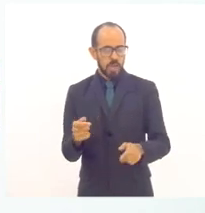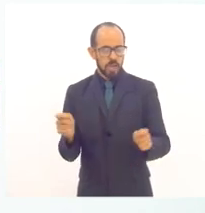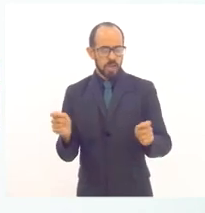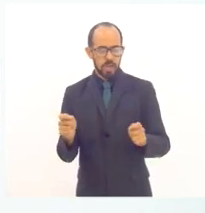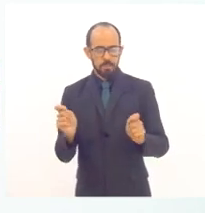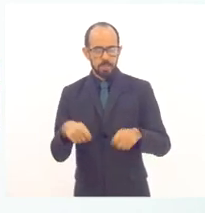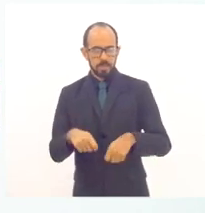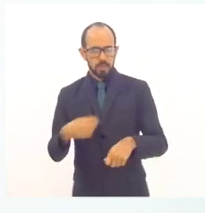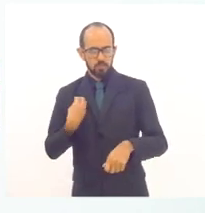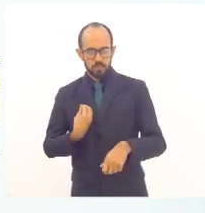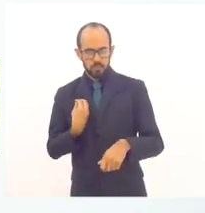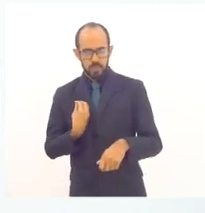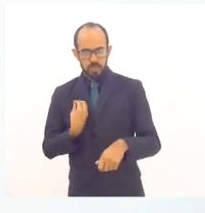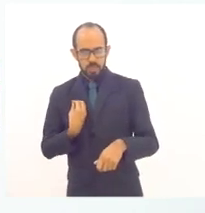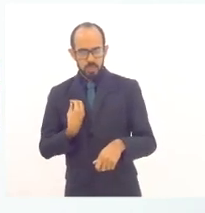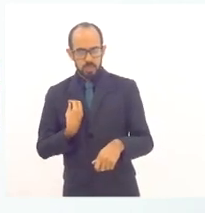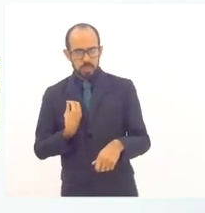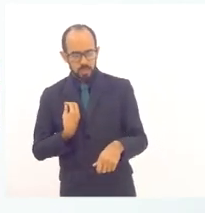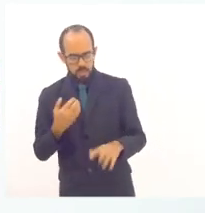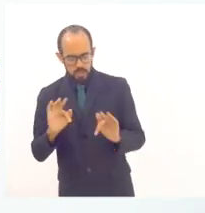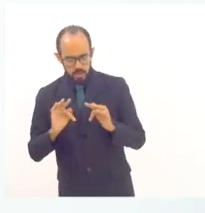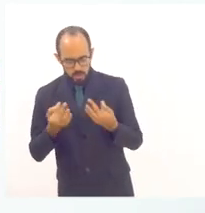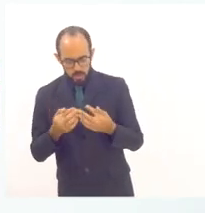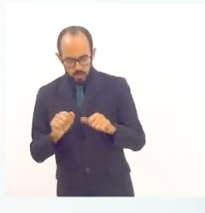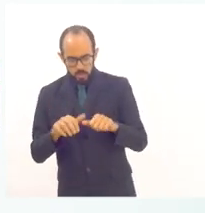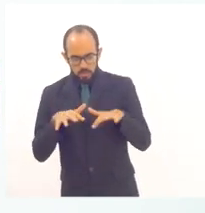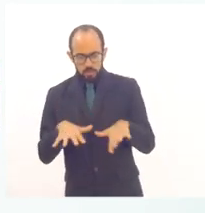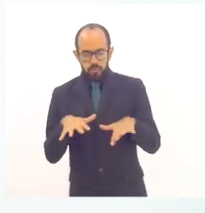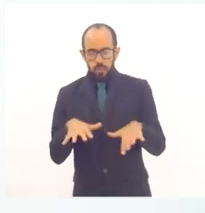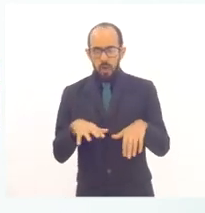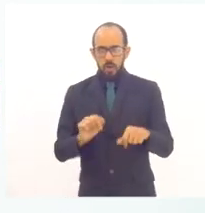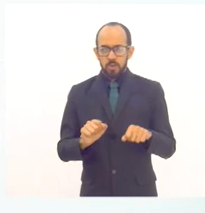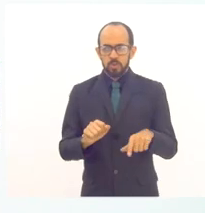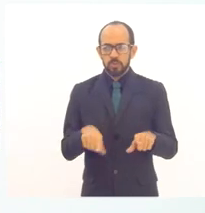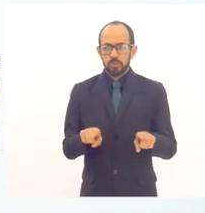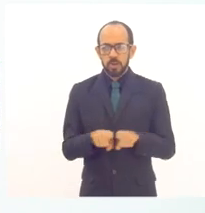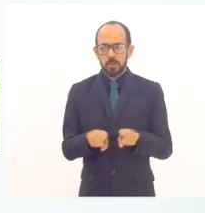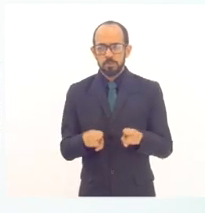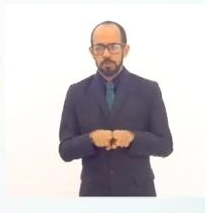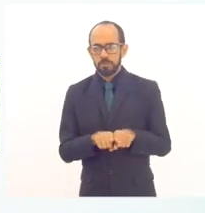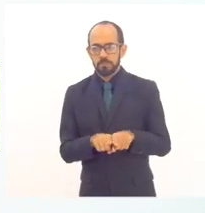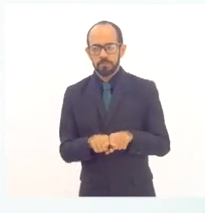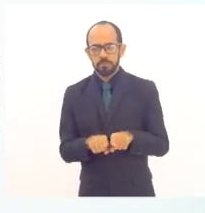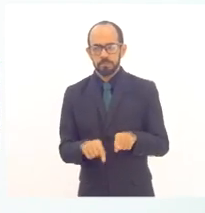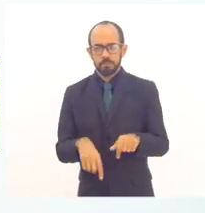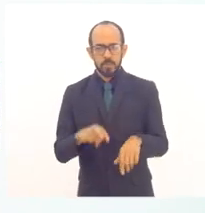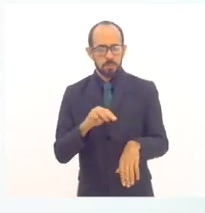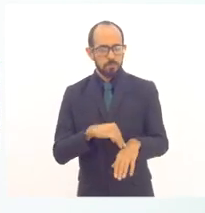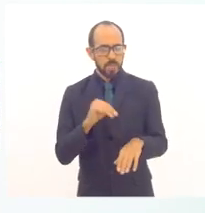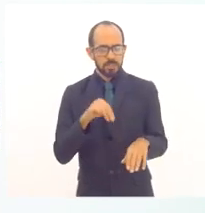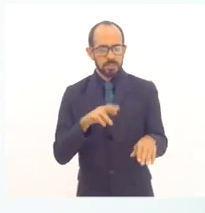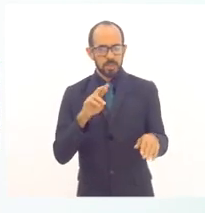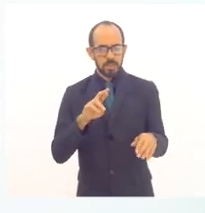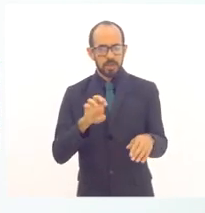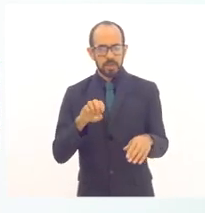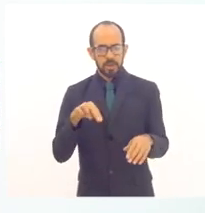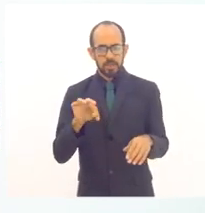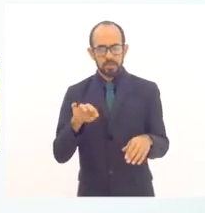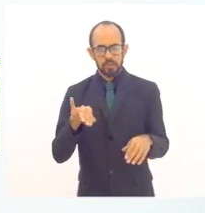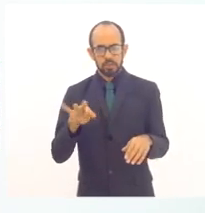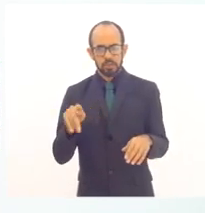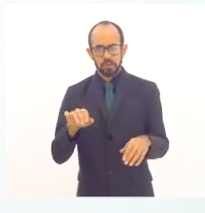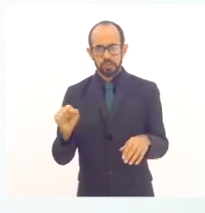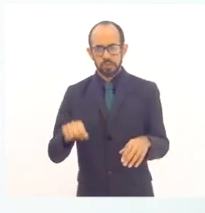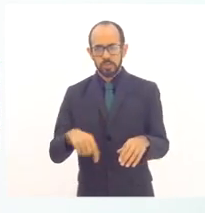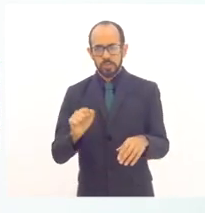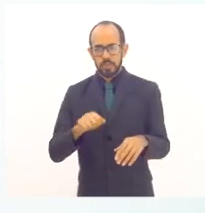Janeiro, que eu sou apenas um membro, eu queria aqui registrar a presença de algumas pessoas desse fórum, né? Na pessoa da mestra Renatinha, que está na mesa, do mestre Curuminha, da